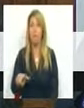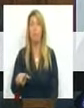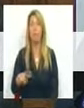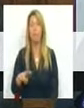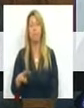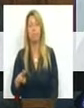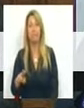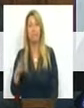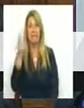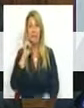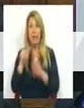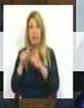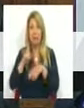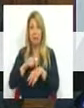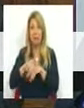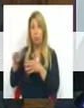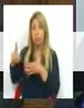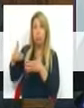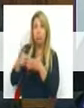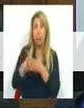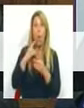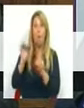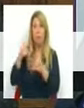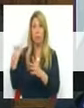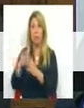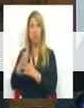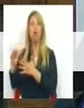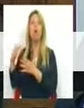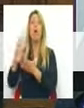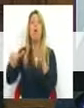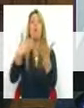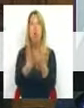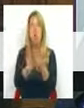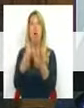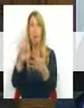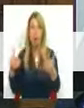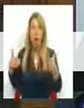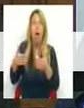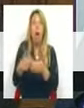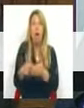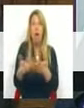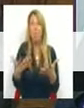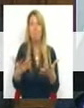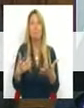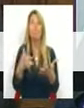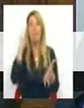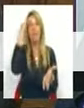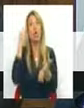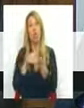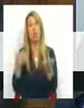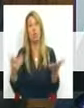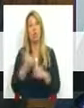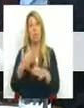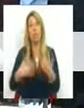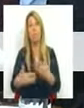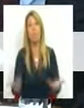redução do calendário que inicialmente proposto por nós teria implicações em termos do sucesso da operação. Mas